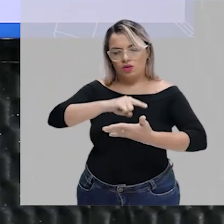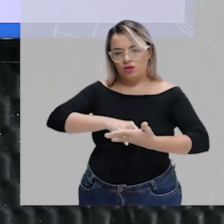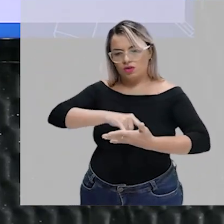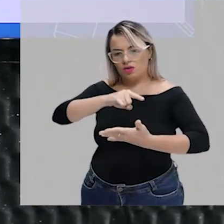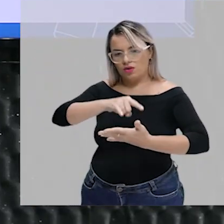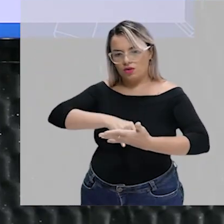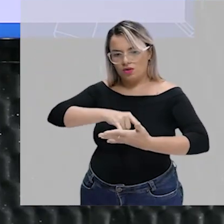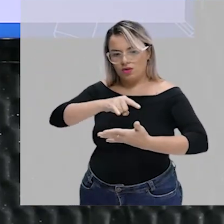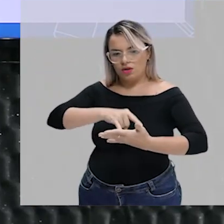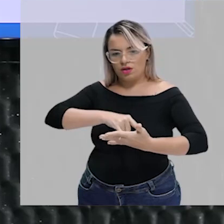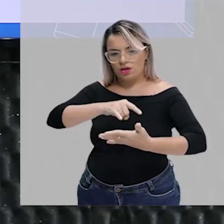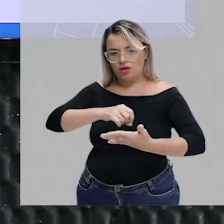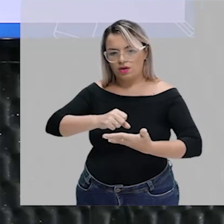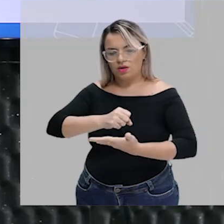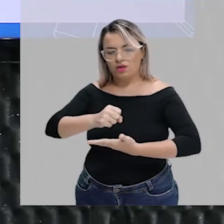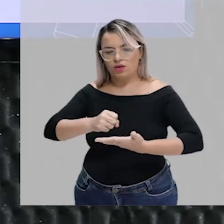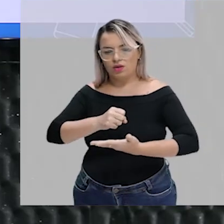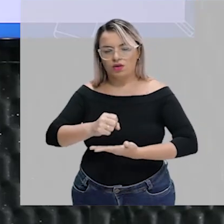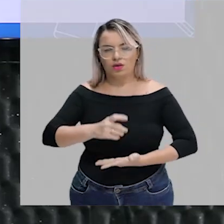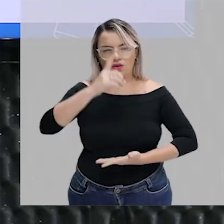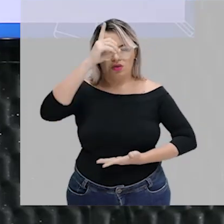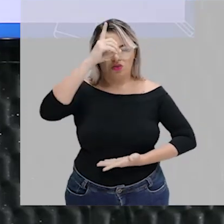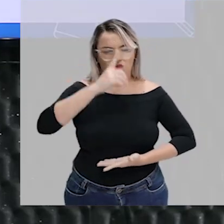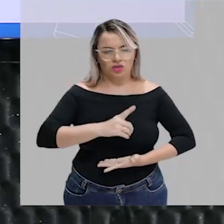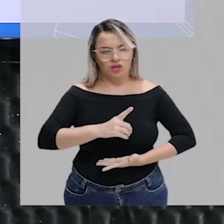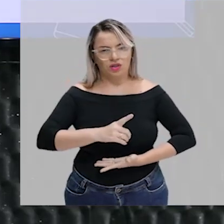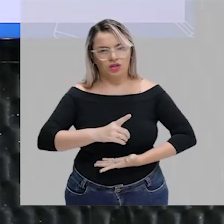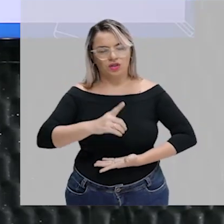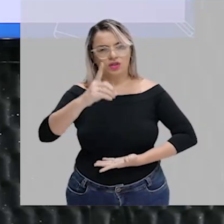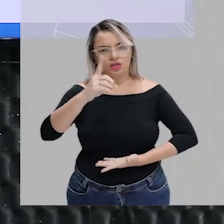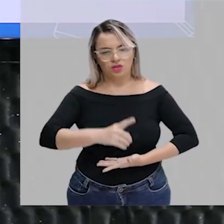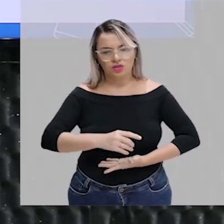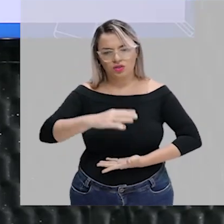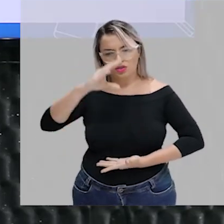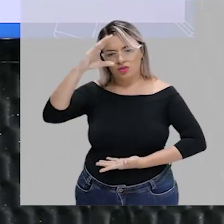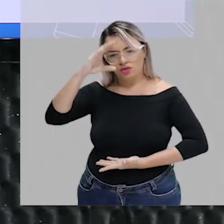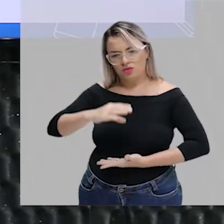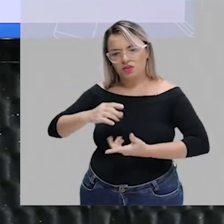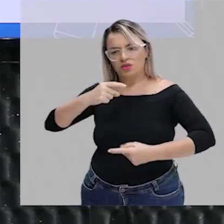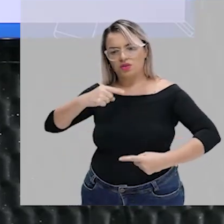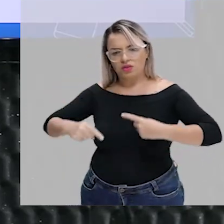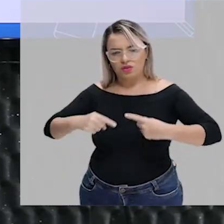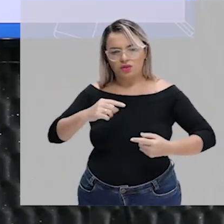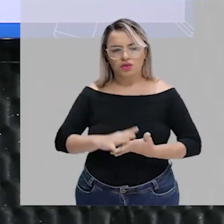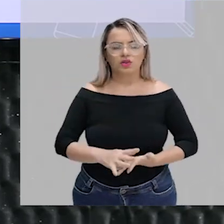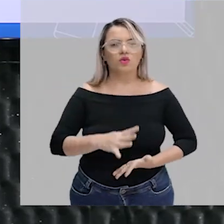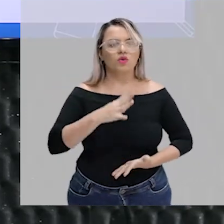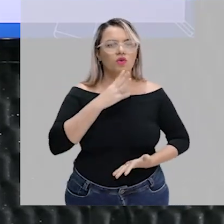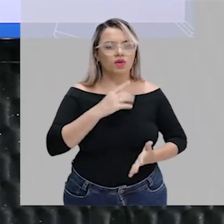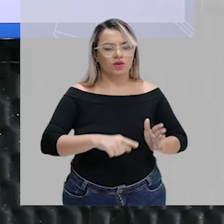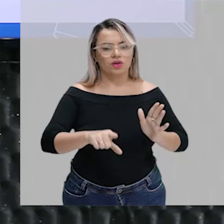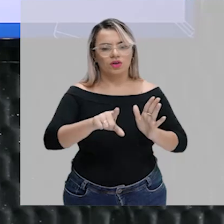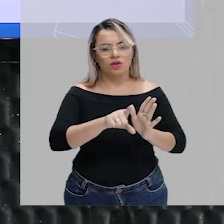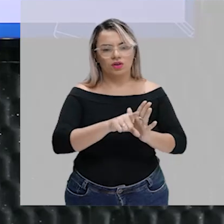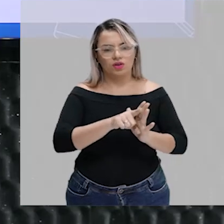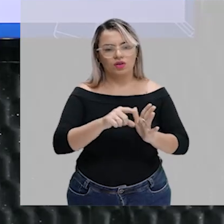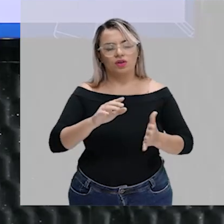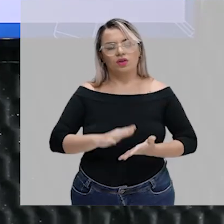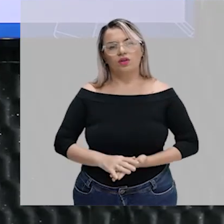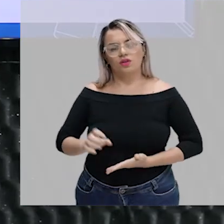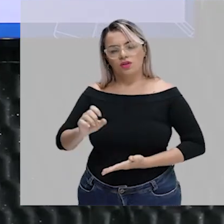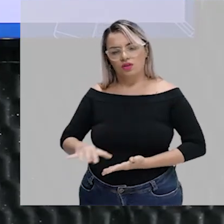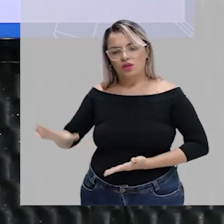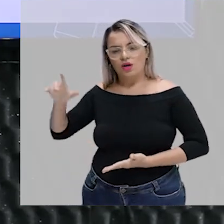era muito parecido com o que era na França, na Inglaterra, por exemplo. Mas na prática, esses direitos são